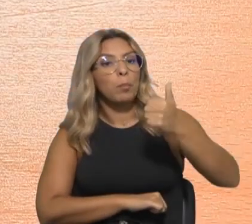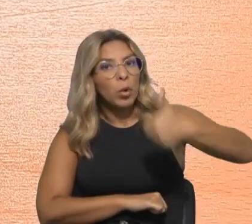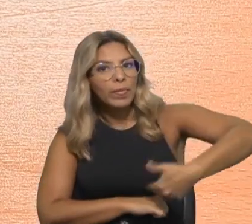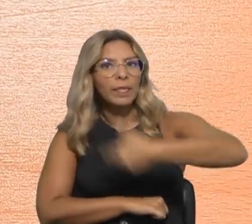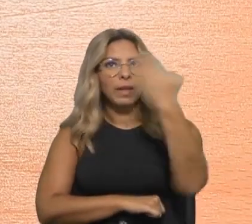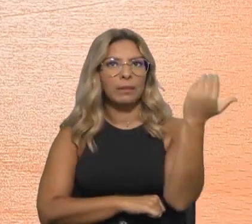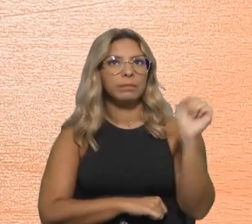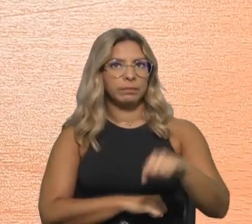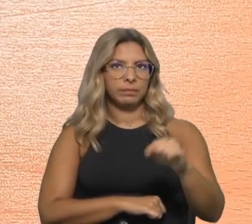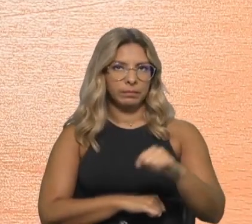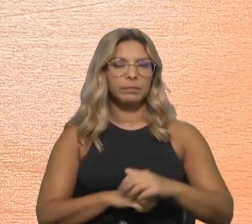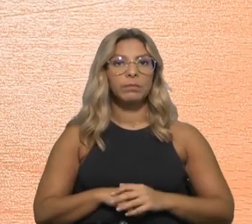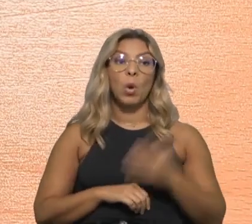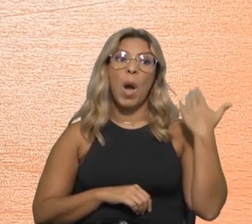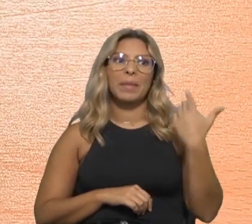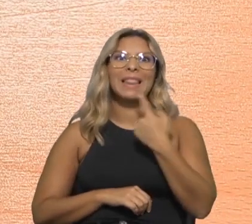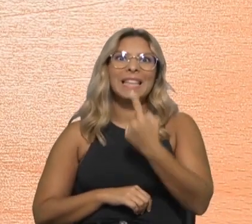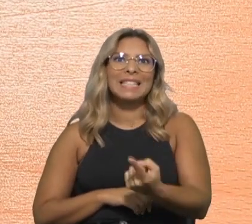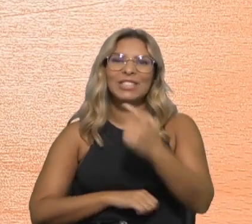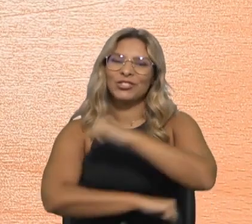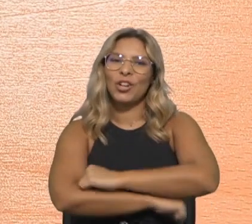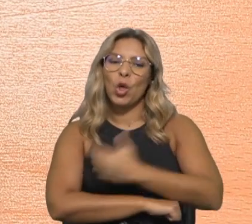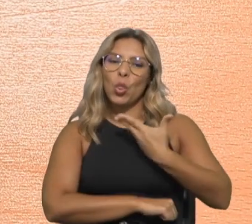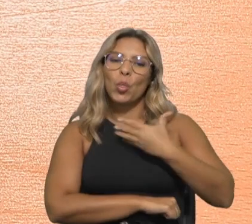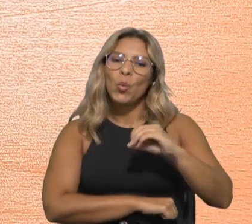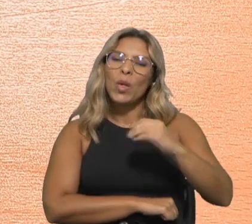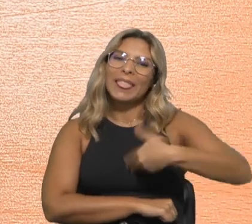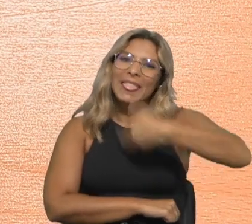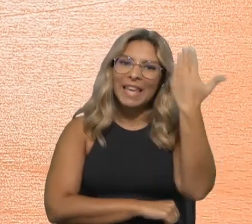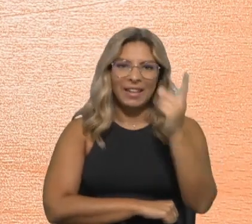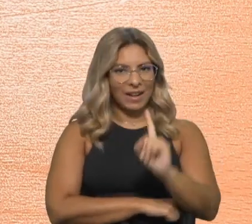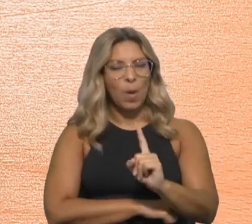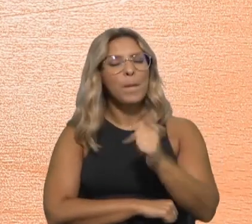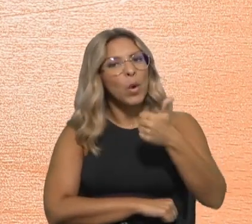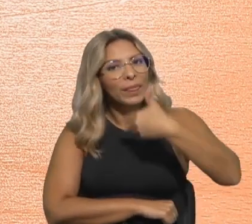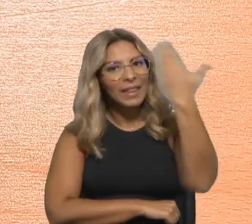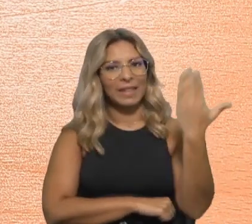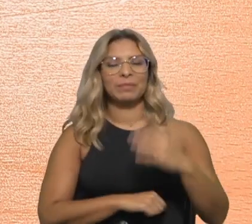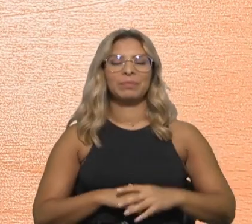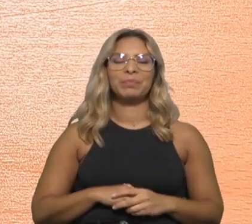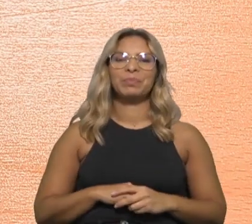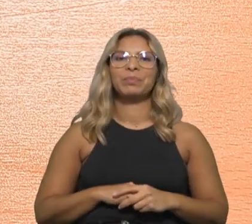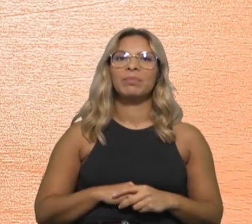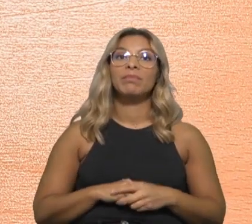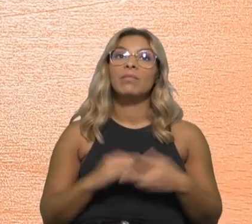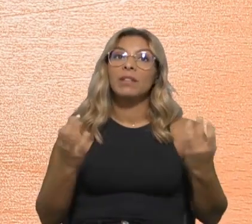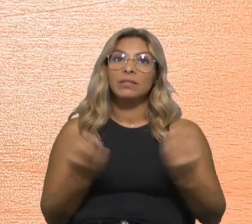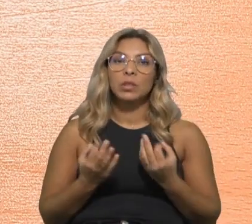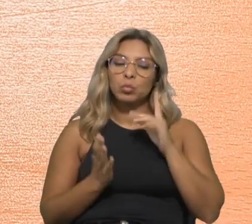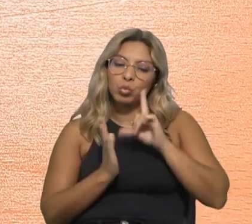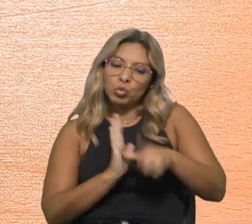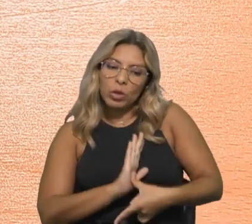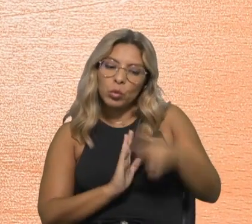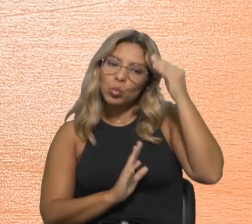dia exatamente há pouco quia que disse mal disse janela do dia pois é e bom uma das um dos nossos projetos ou